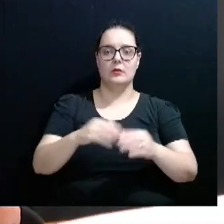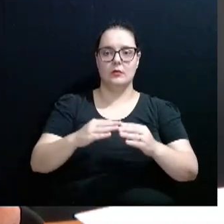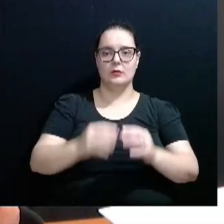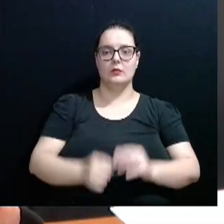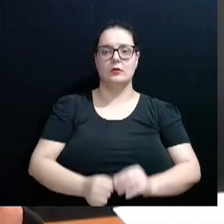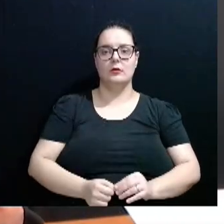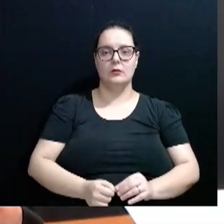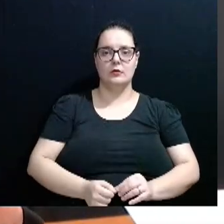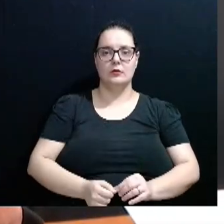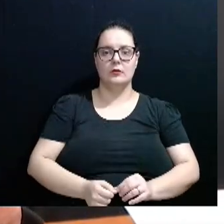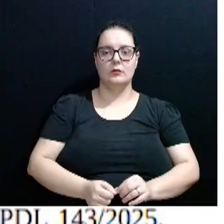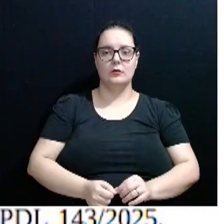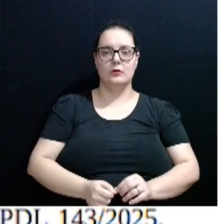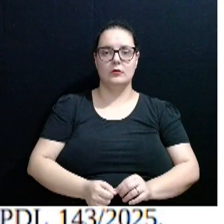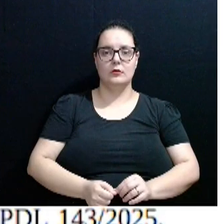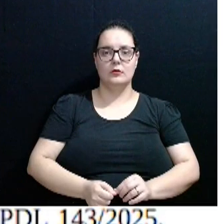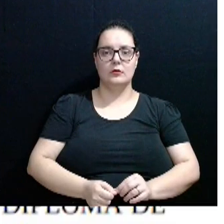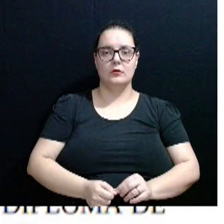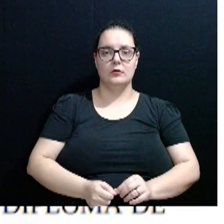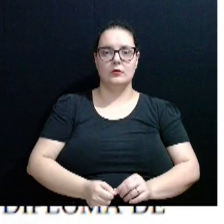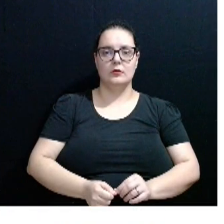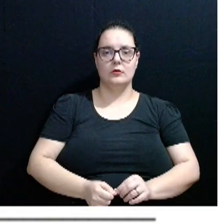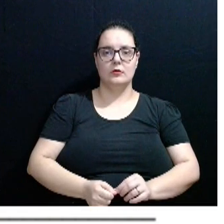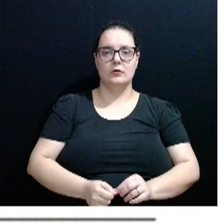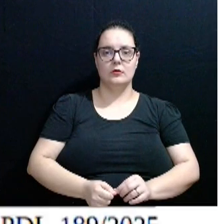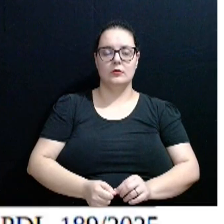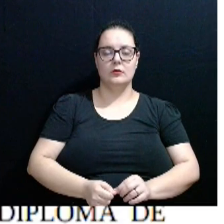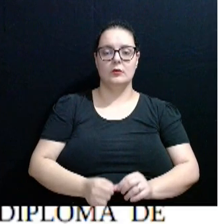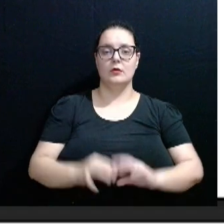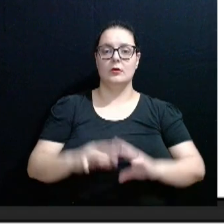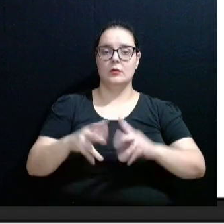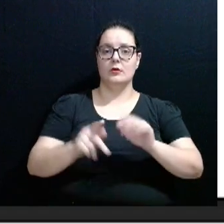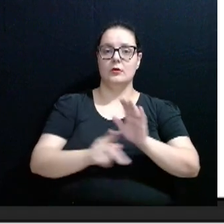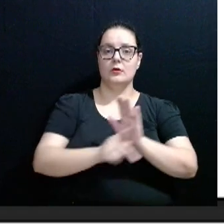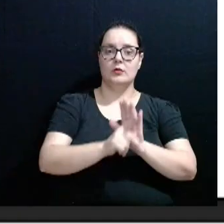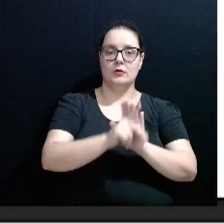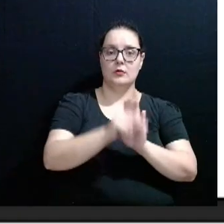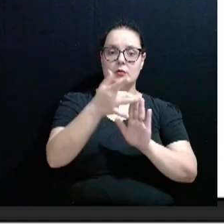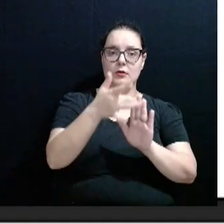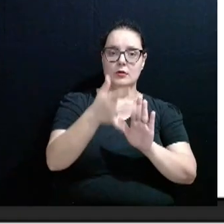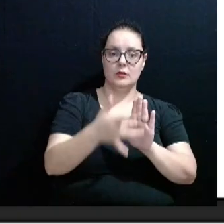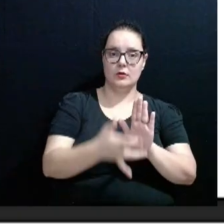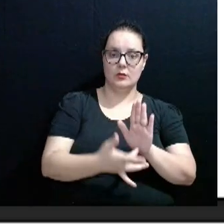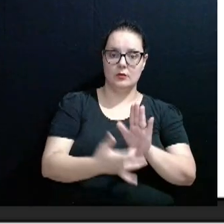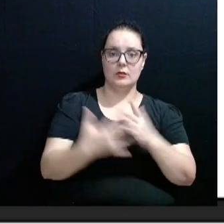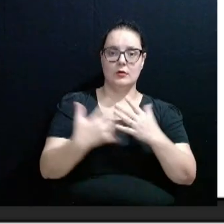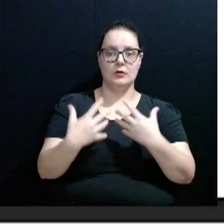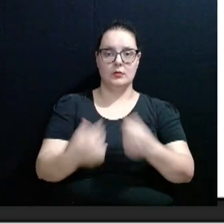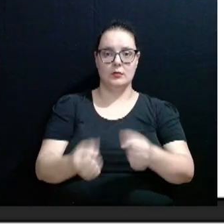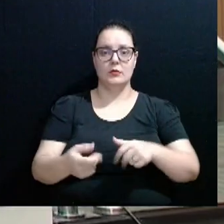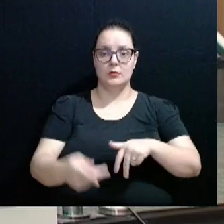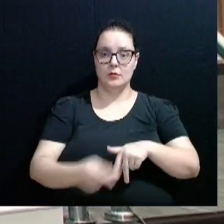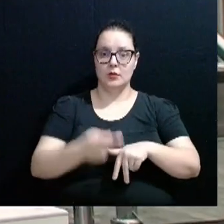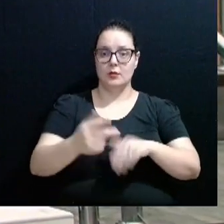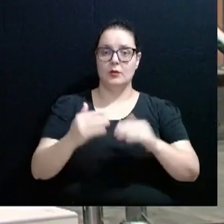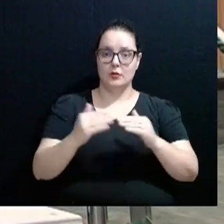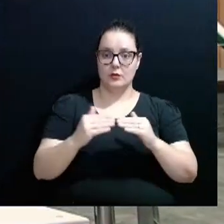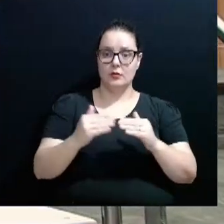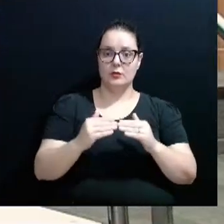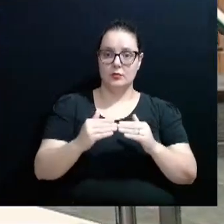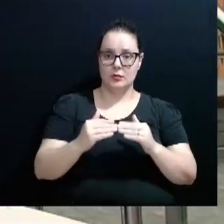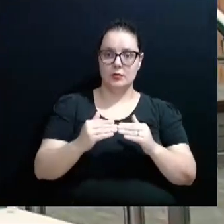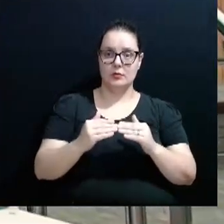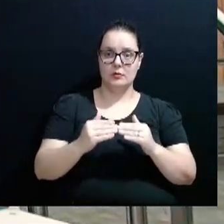Edson Ribeiro, voto também favorável. Todos os projetos que estavam na pauta receberam parecer favorável e